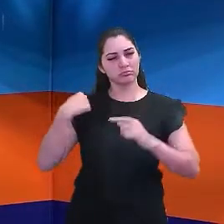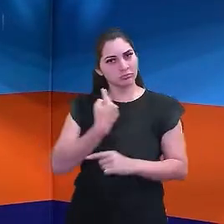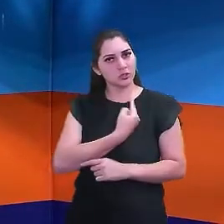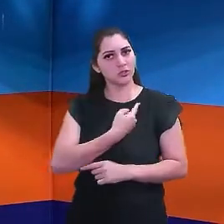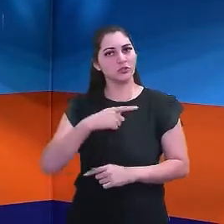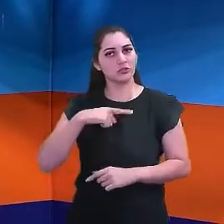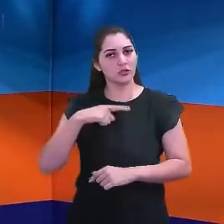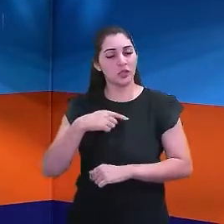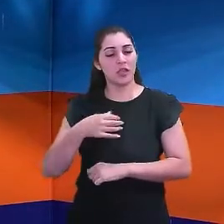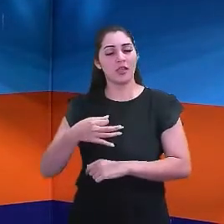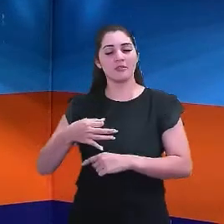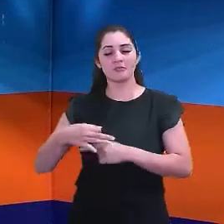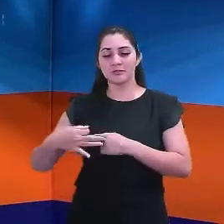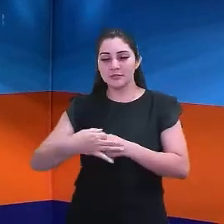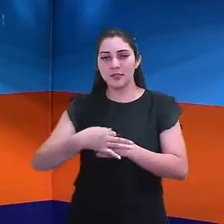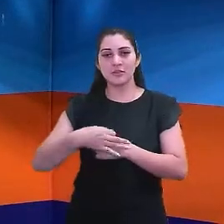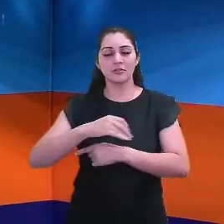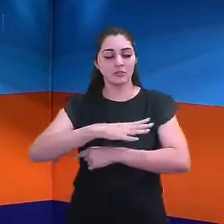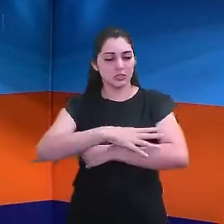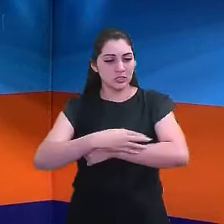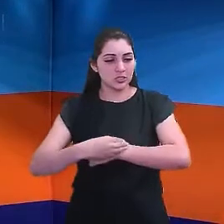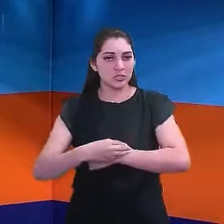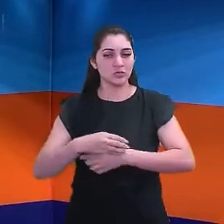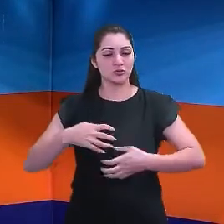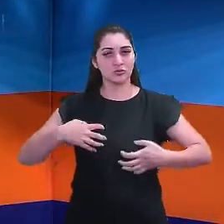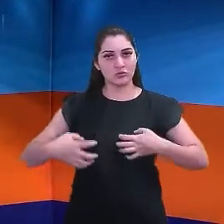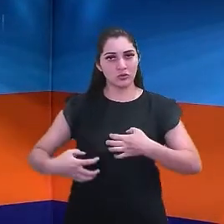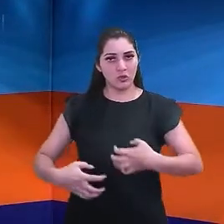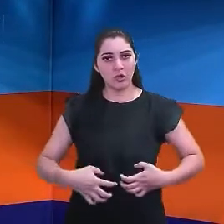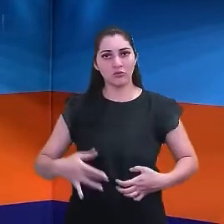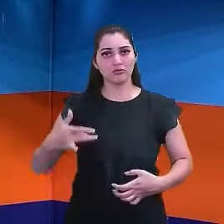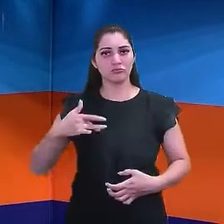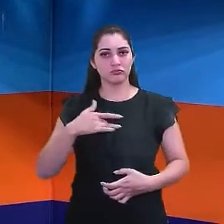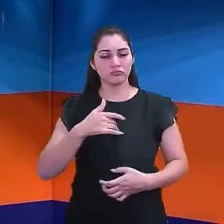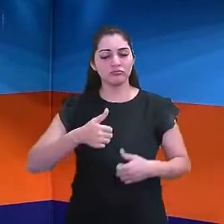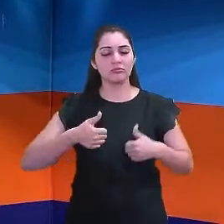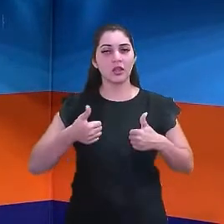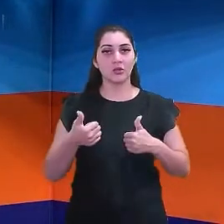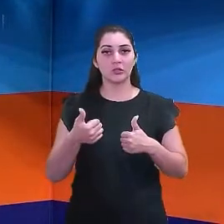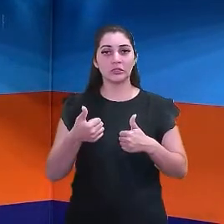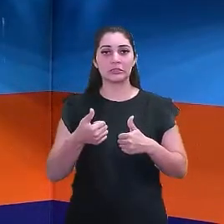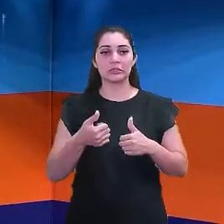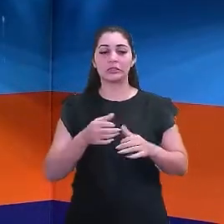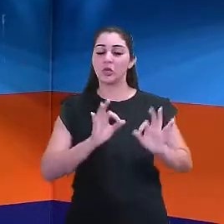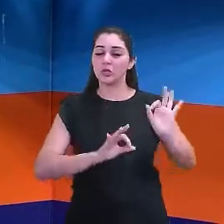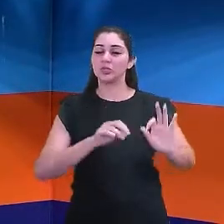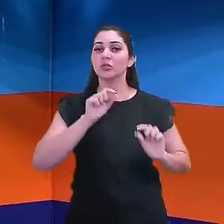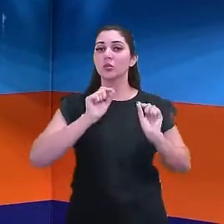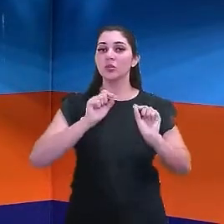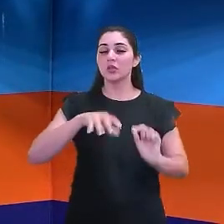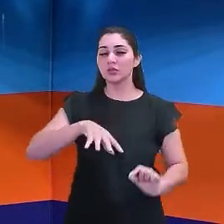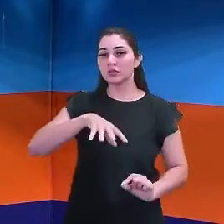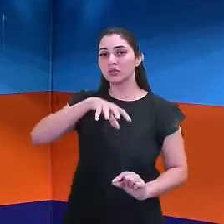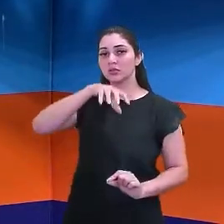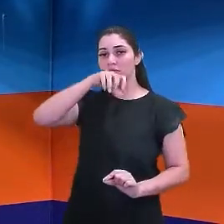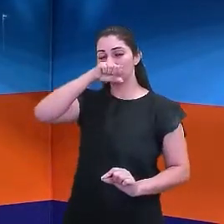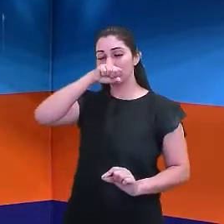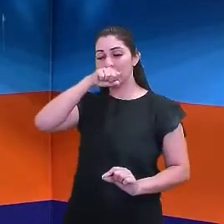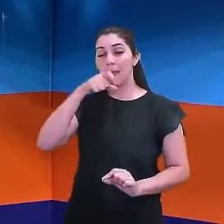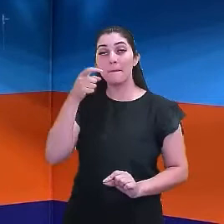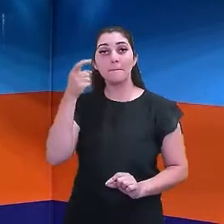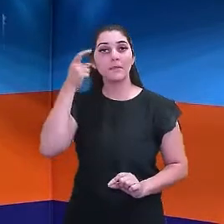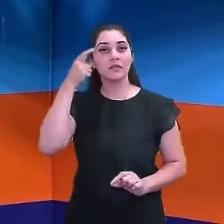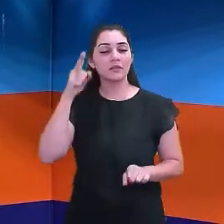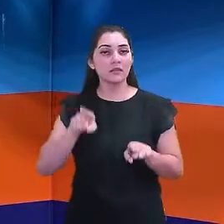células, tecidos e órgãos saudáveis no que tange a questão da respiração. E claro, pensar também em respiração celular.